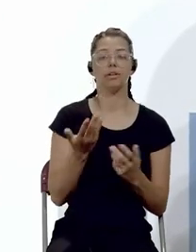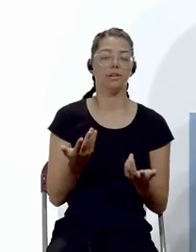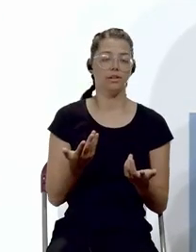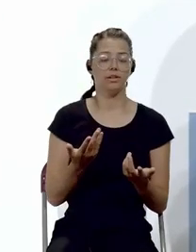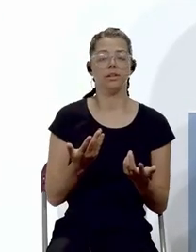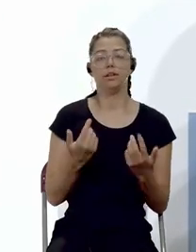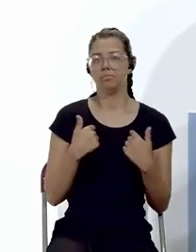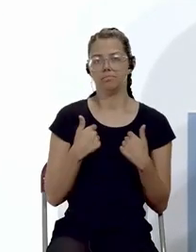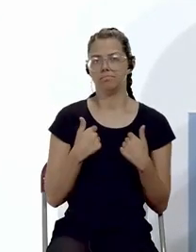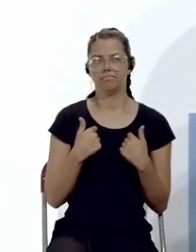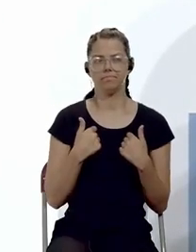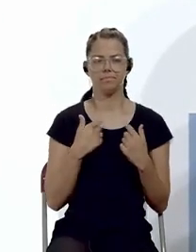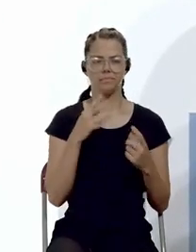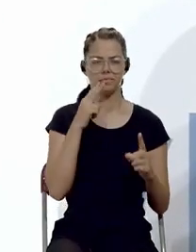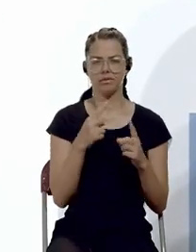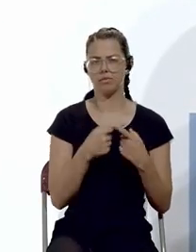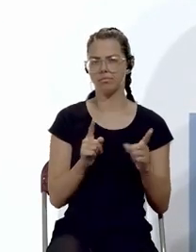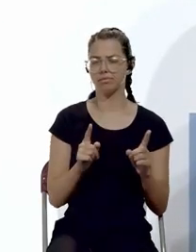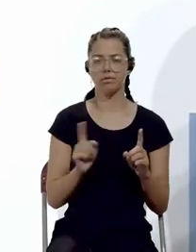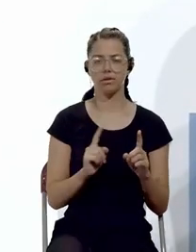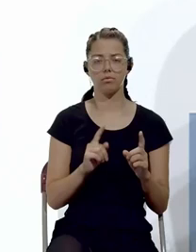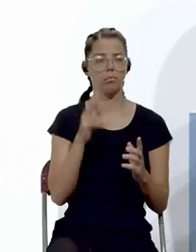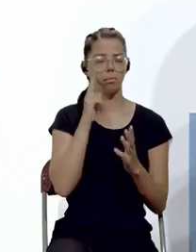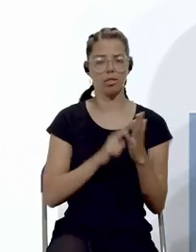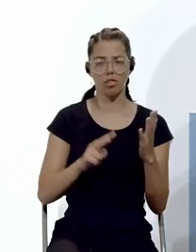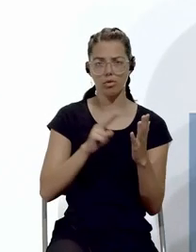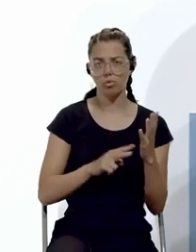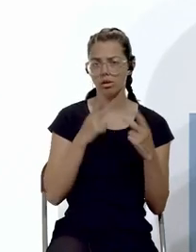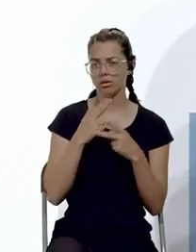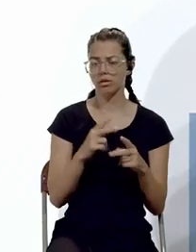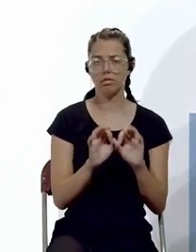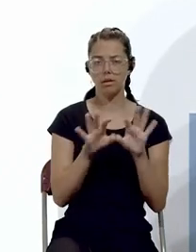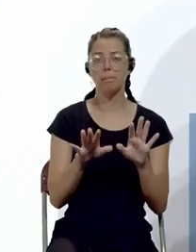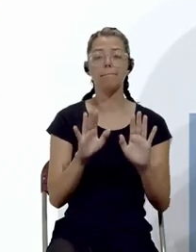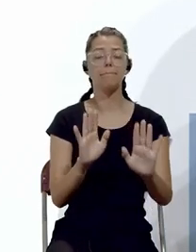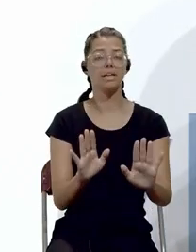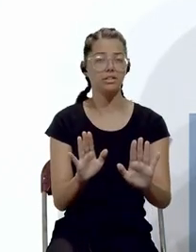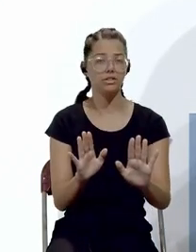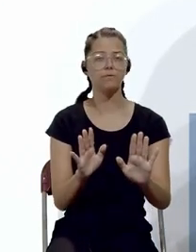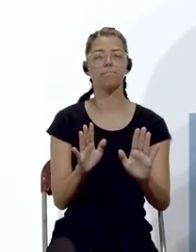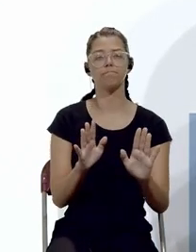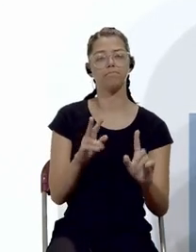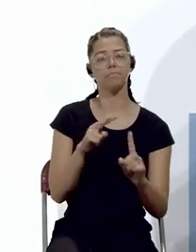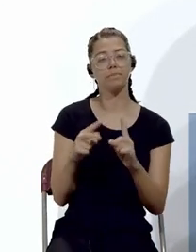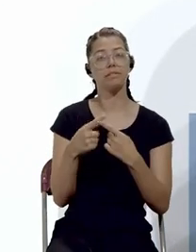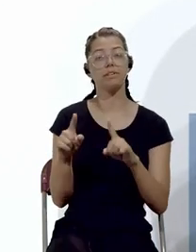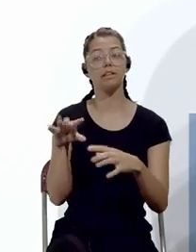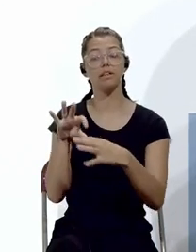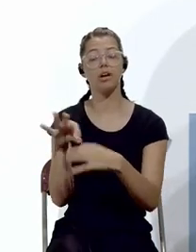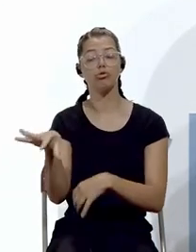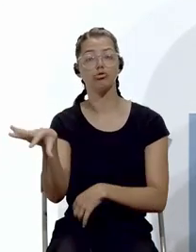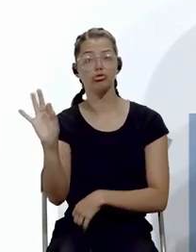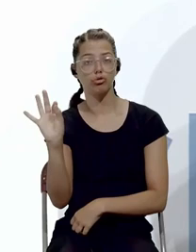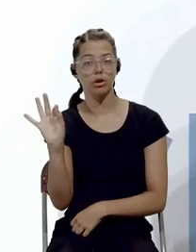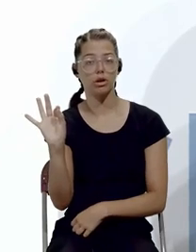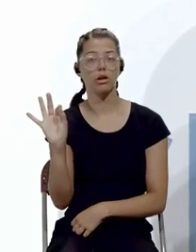forma diferente no que toca à leitura e à crítica, mas posso tratar de uma forma diferente no que toca à escolha e no que